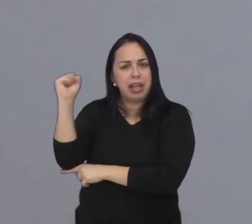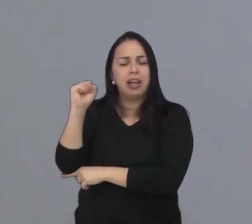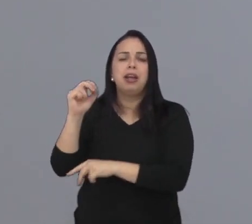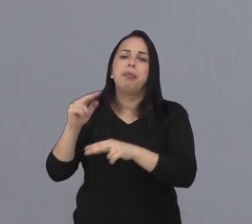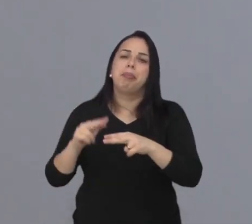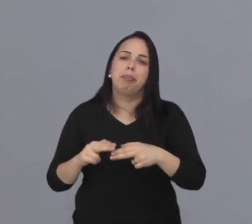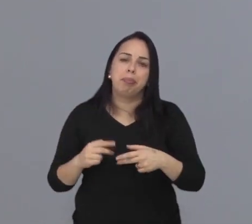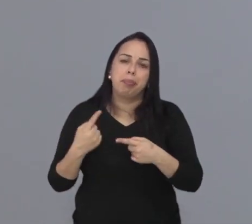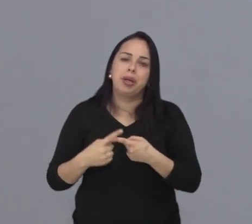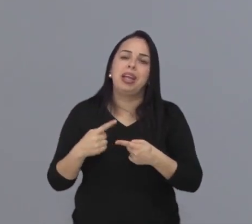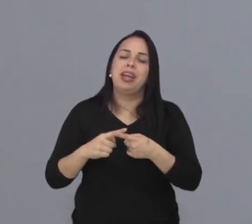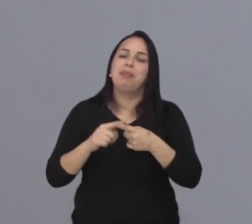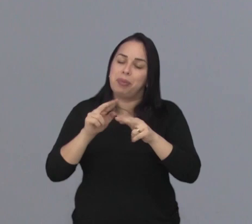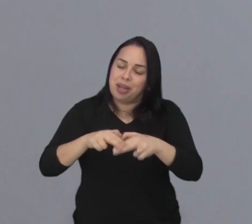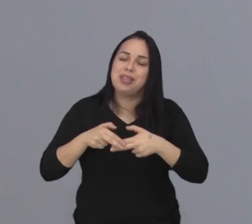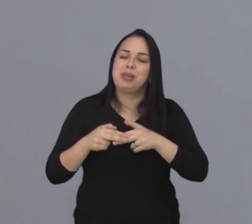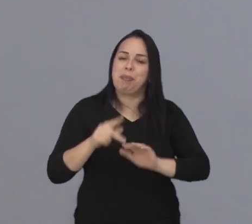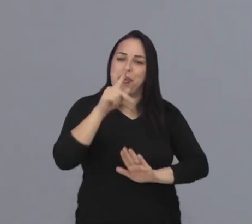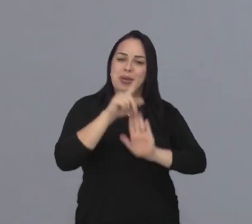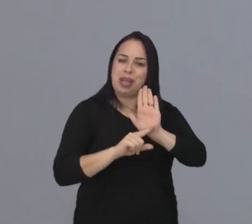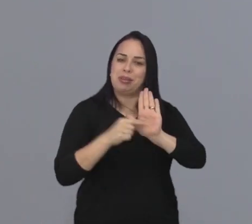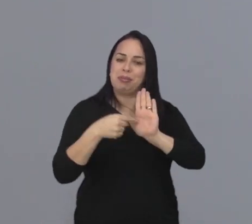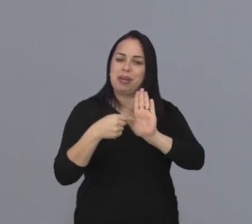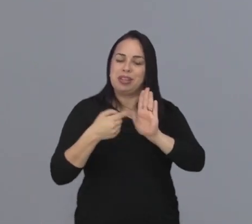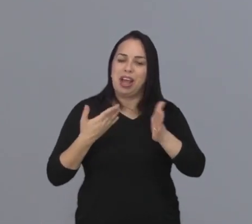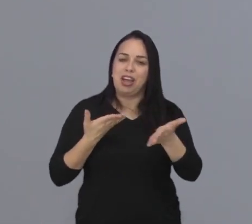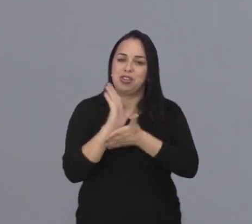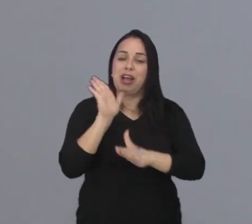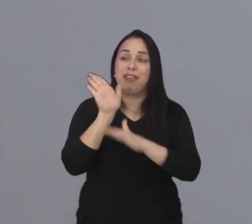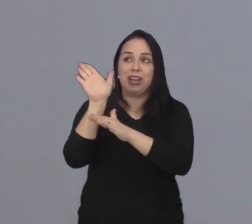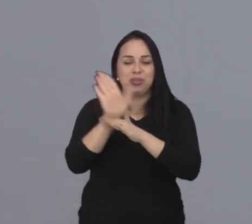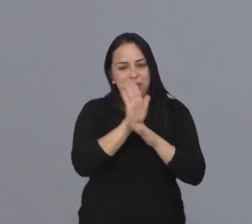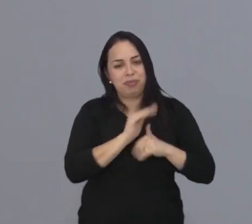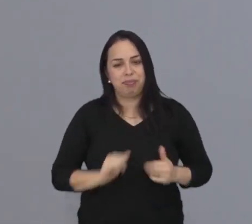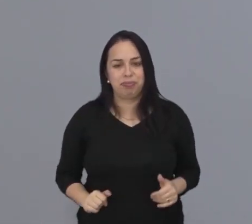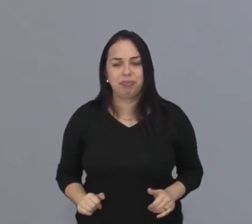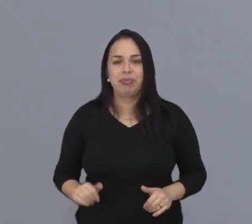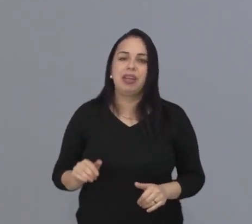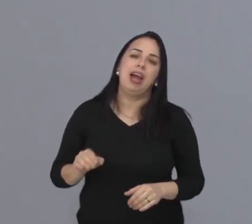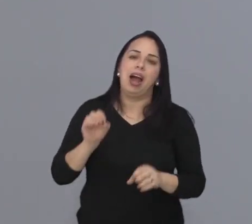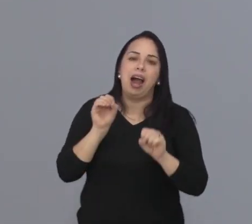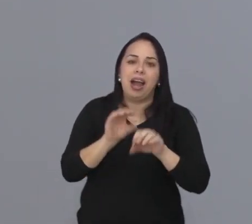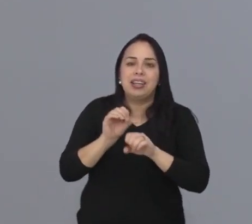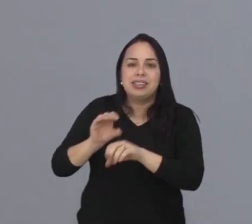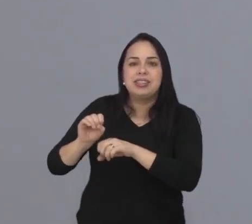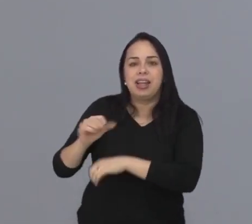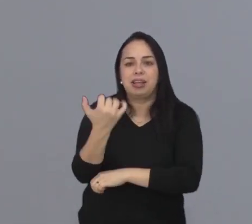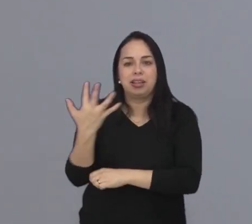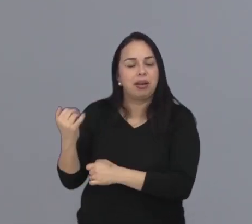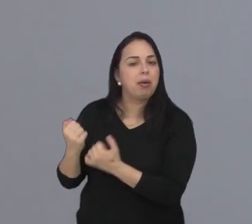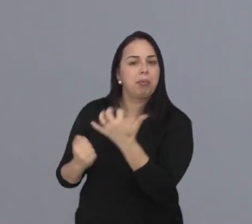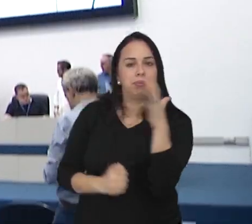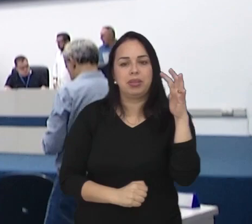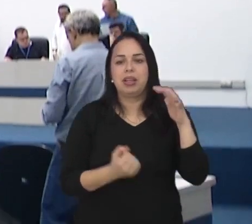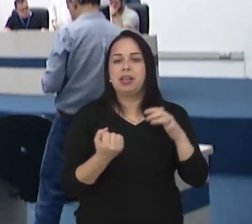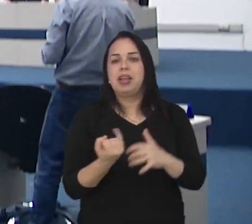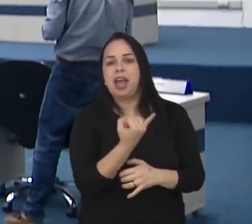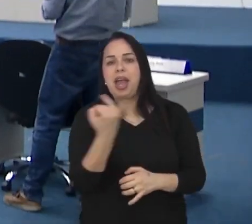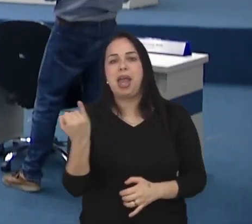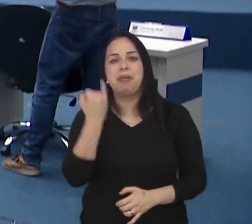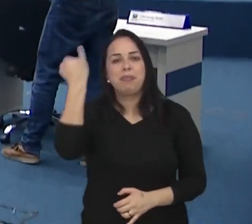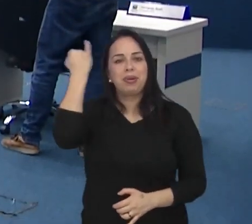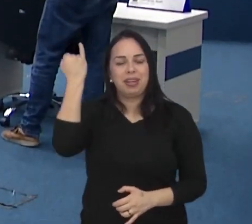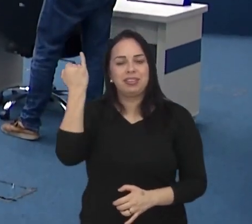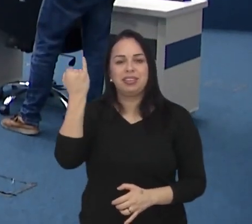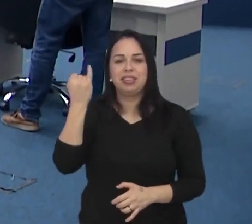crise climática que nós estamos vivendo, ela é bastante grave e é por conta disso que o projeto precisa ser votado. Para os